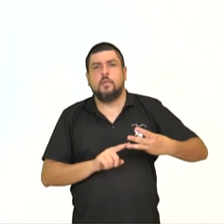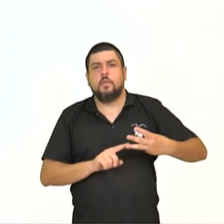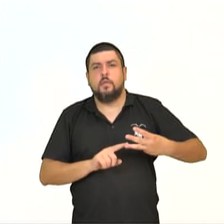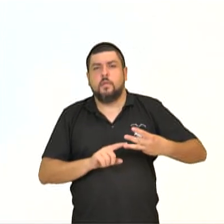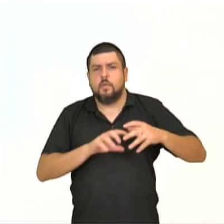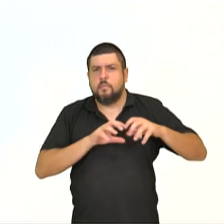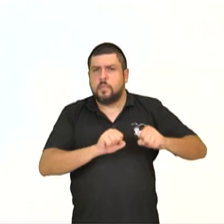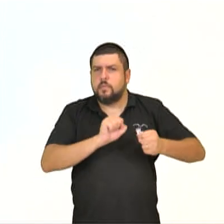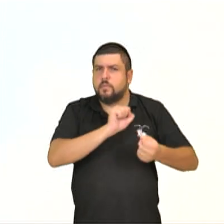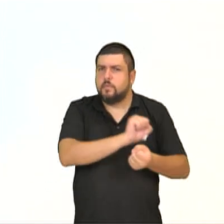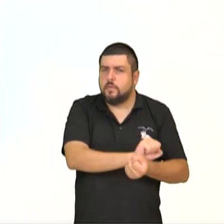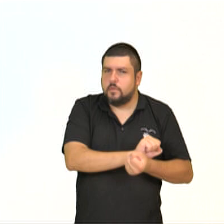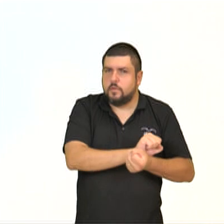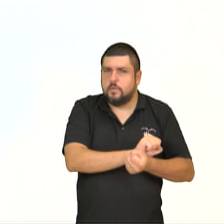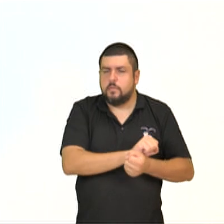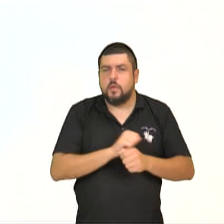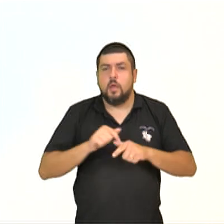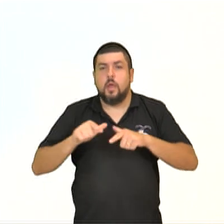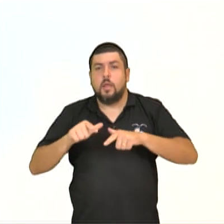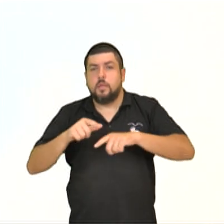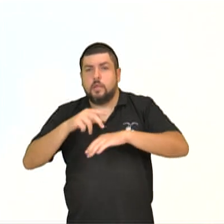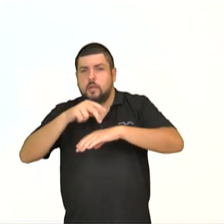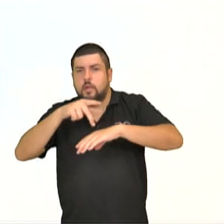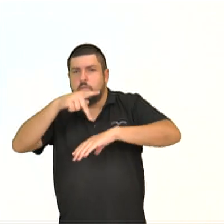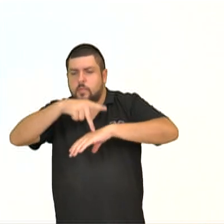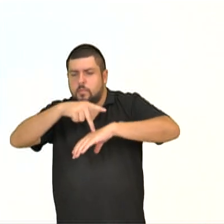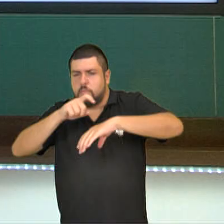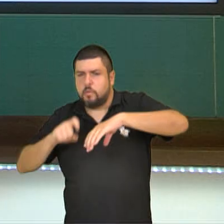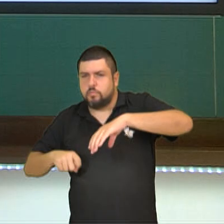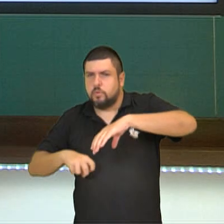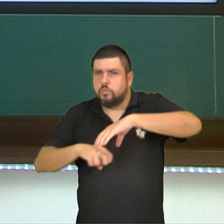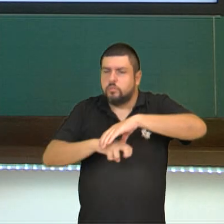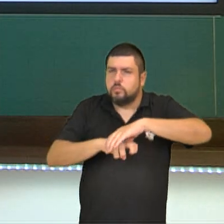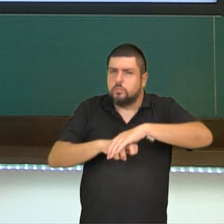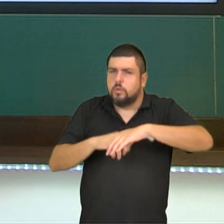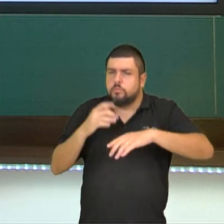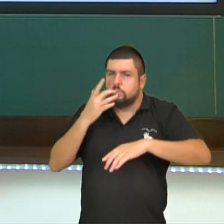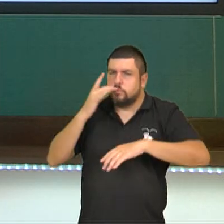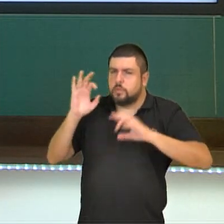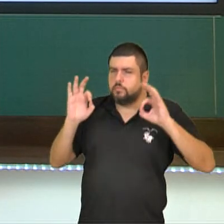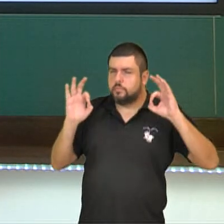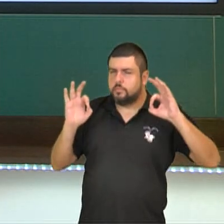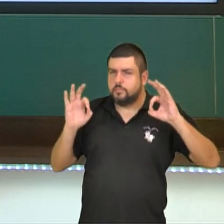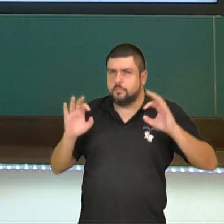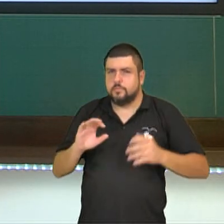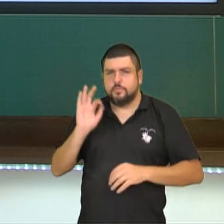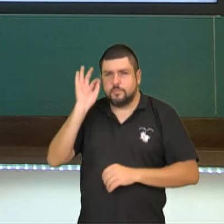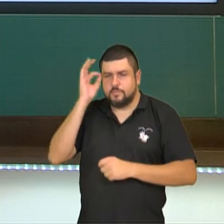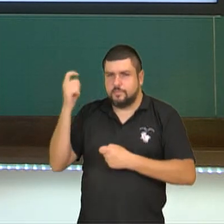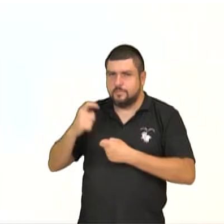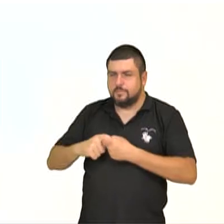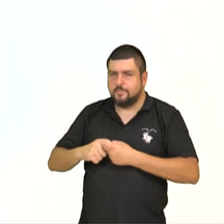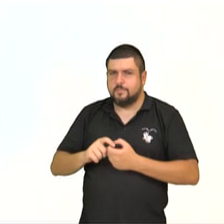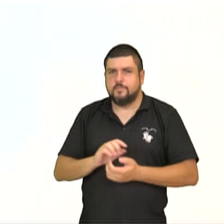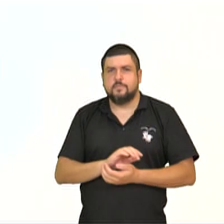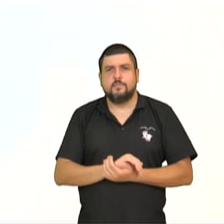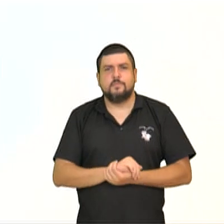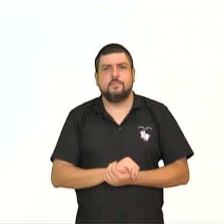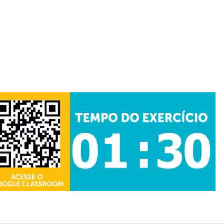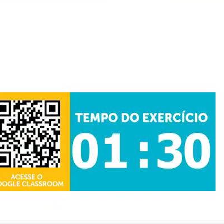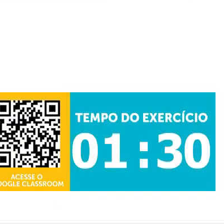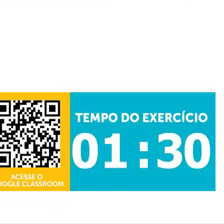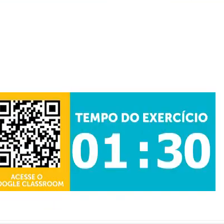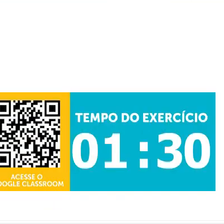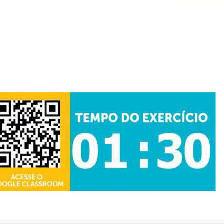Escravizados. Trabalho nas minas e metais preciosos. Daqui a pouquinho nós voltamos e vamos corrigir juntos.